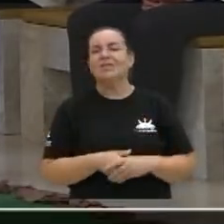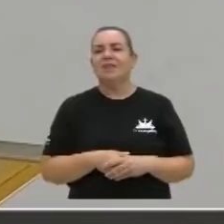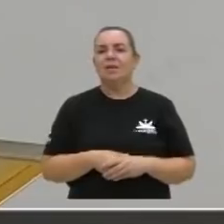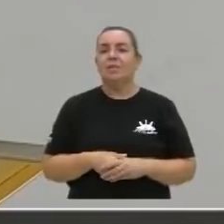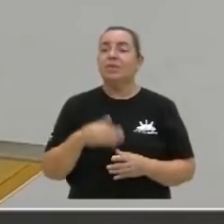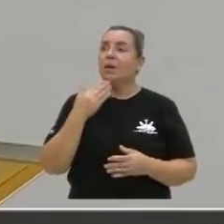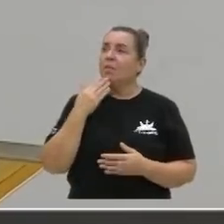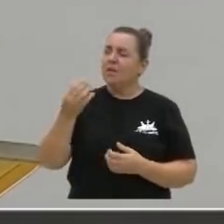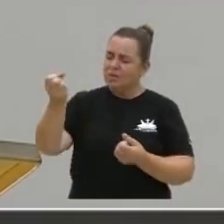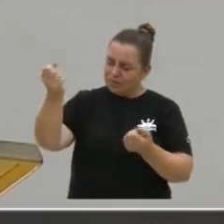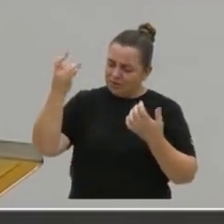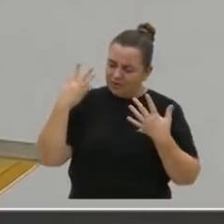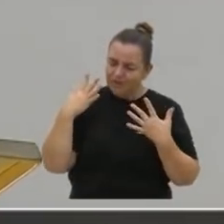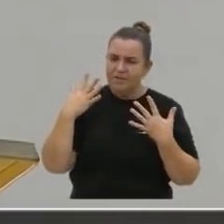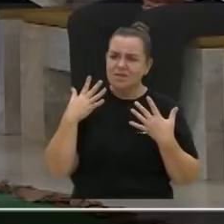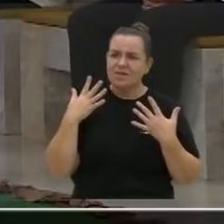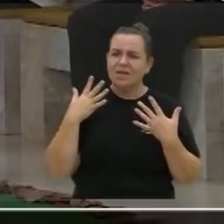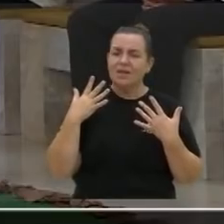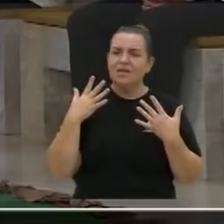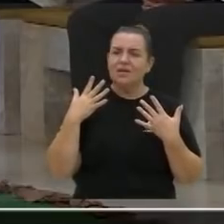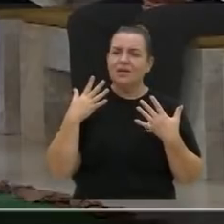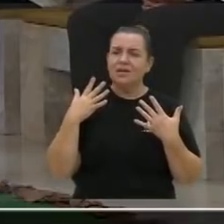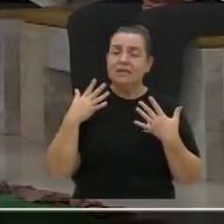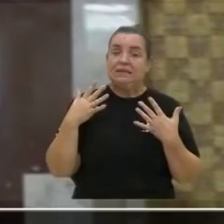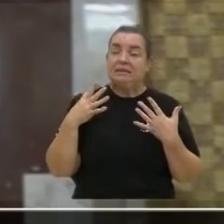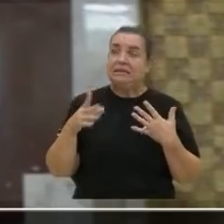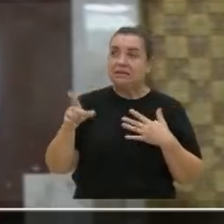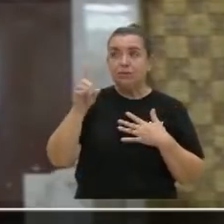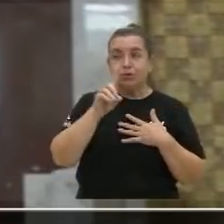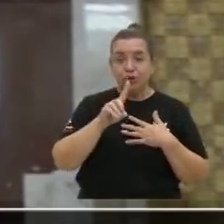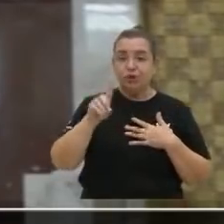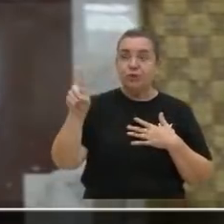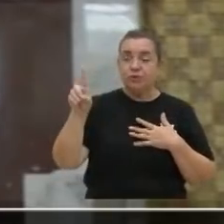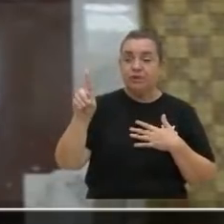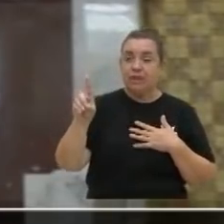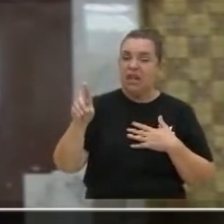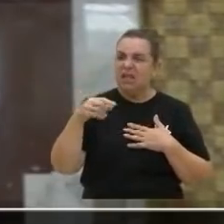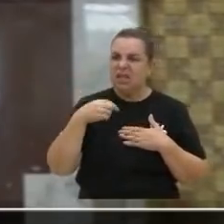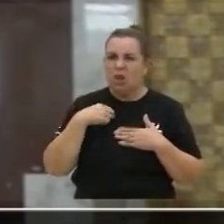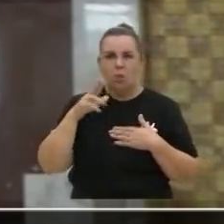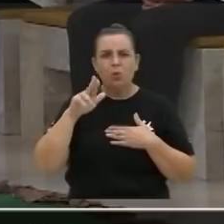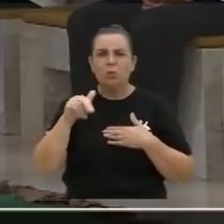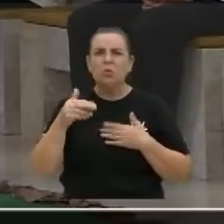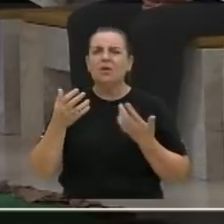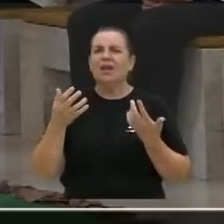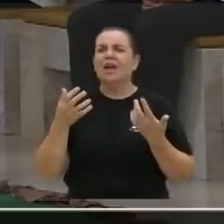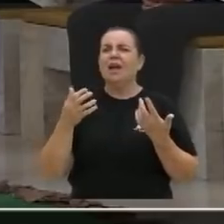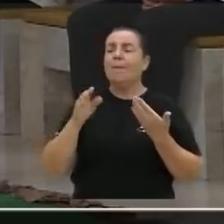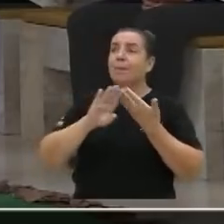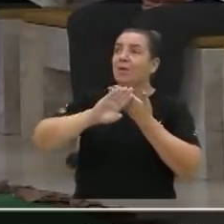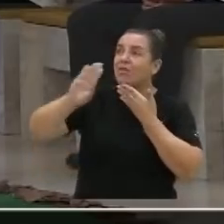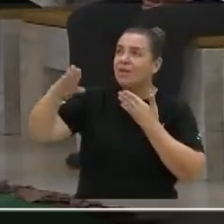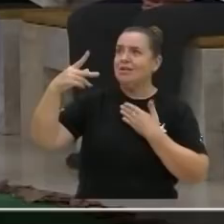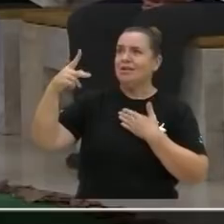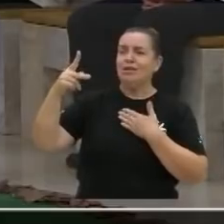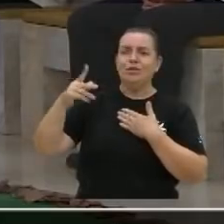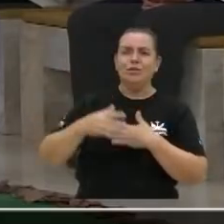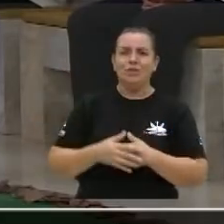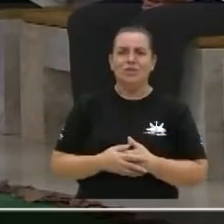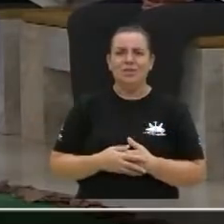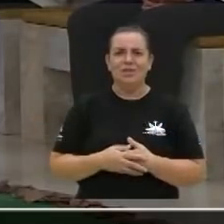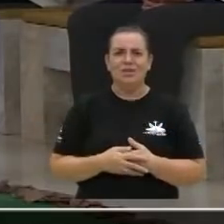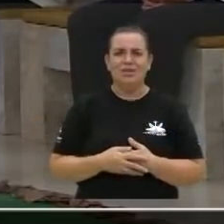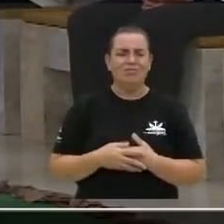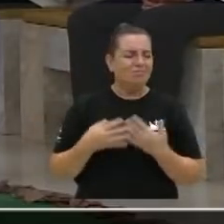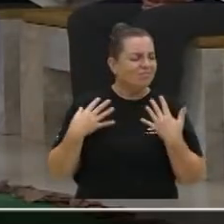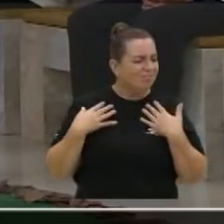Peço a graça divina, de nunca me apartar de ti, de